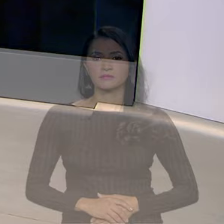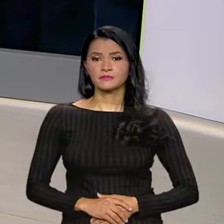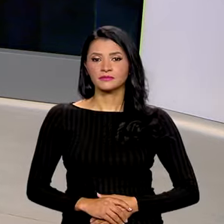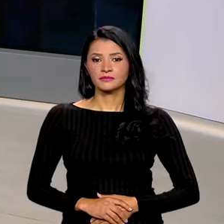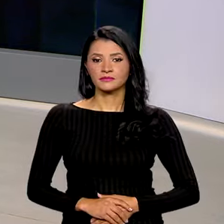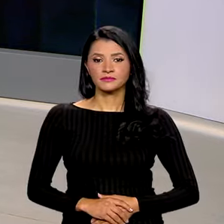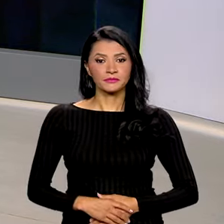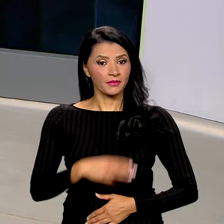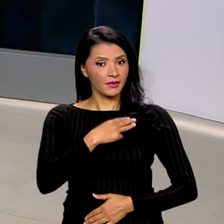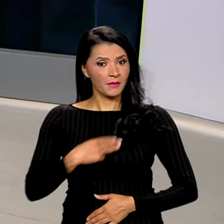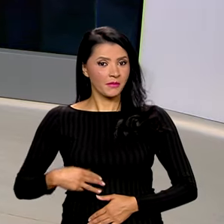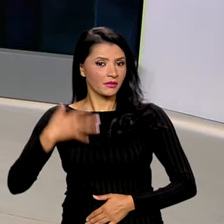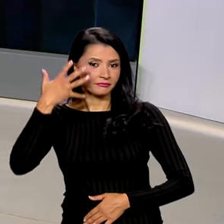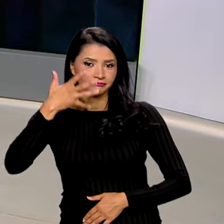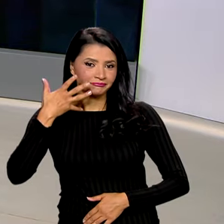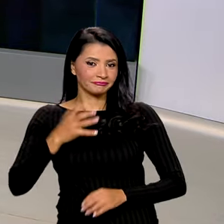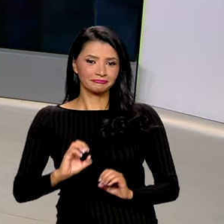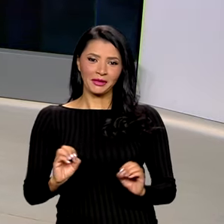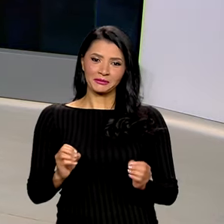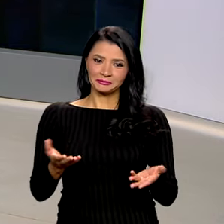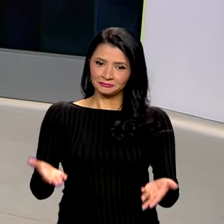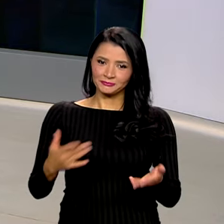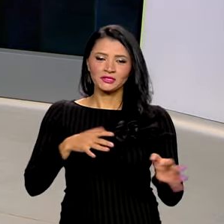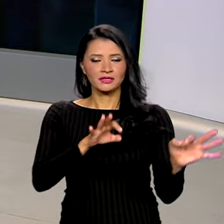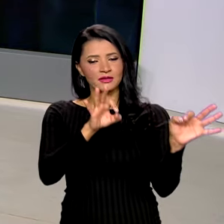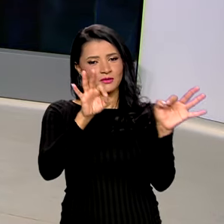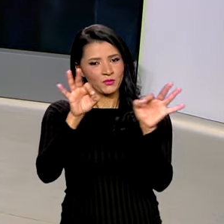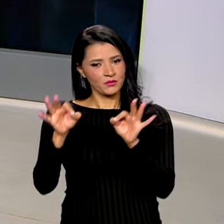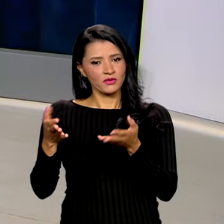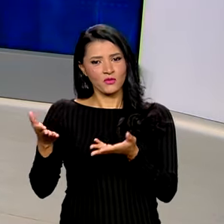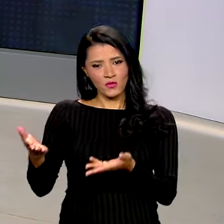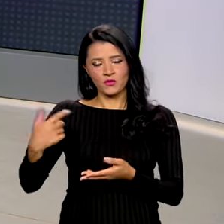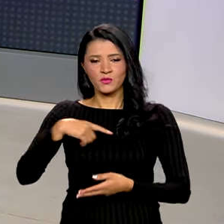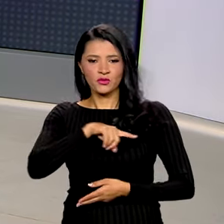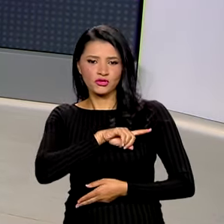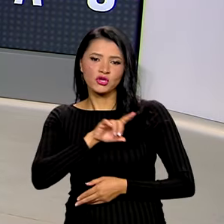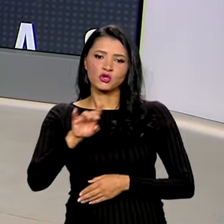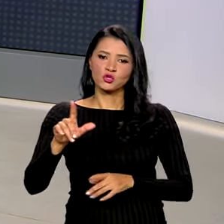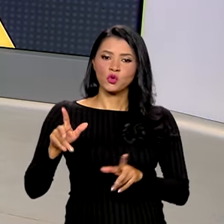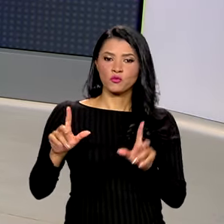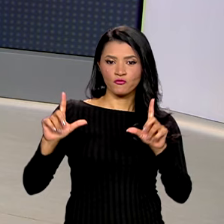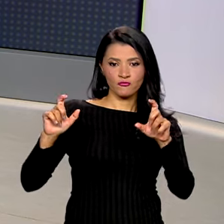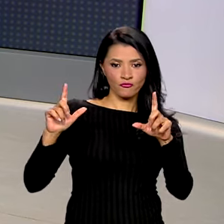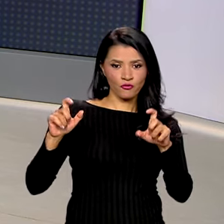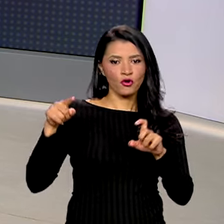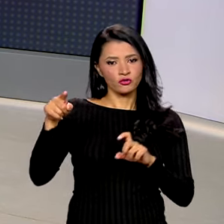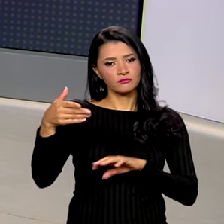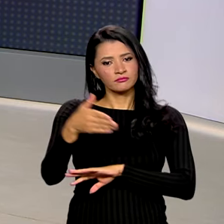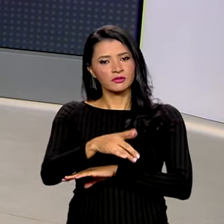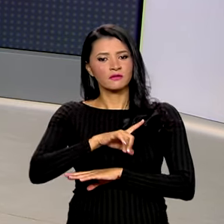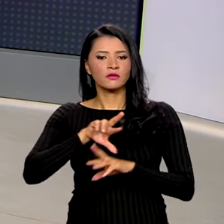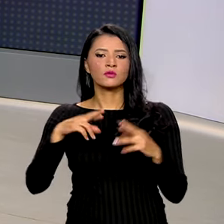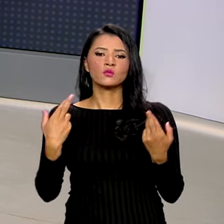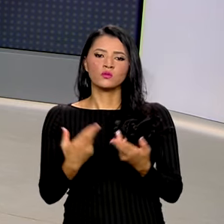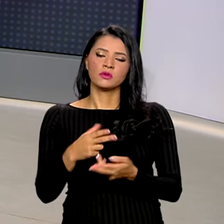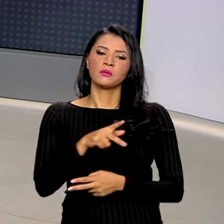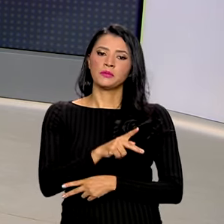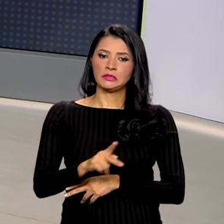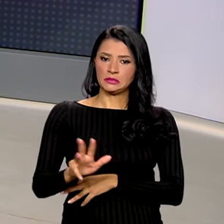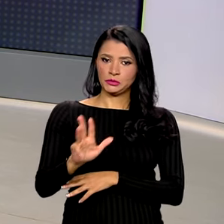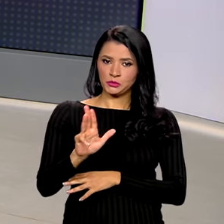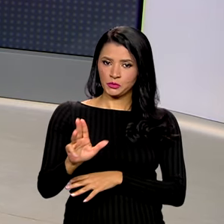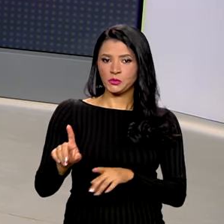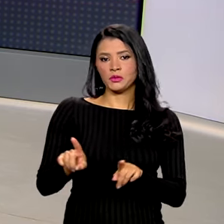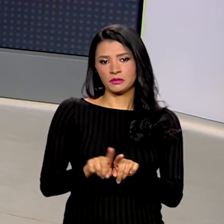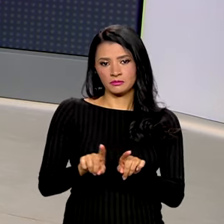A ministra não falou com a imprensa. Você acompanhou com a gente apenas uma foto. Ela esteve reunida com o presidente